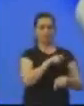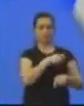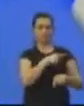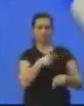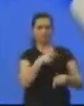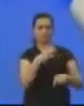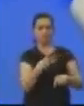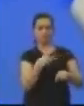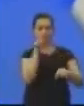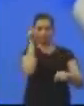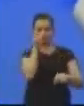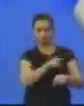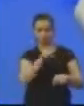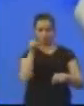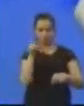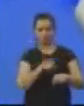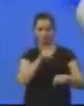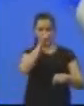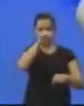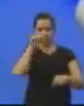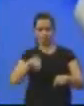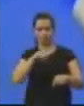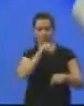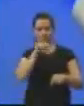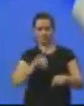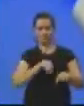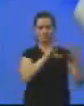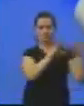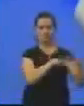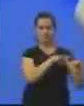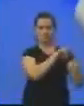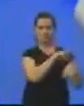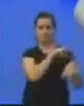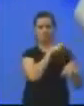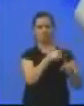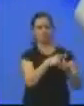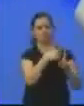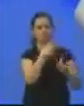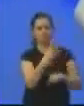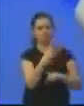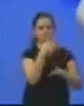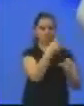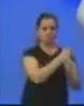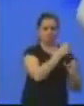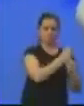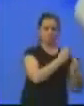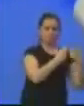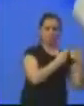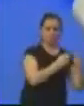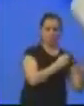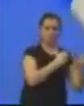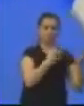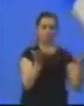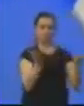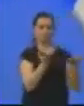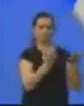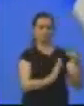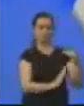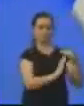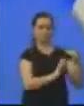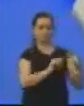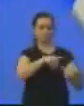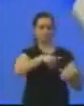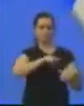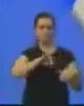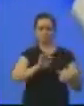denominador. Sobrou x mais 3. Agora eu calculo de novo. Uma vez que eu simplifiquei, eu vou lá e calculo novamente. O limite de